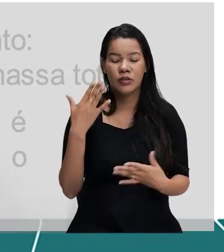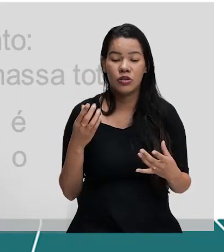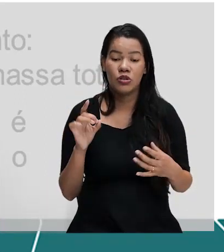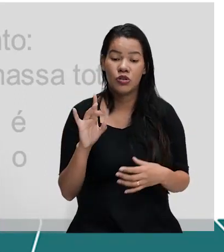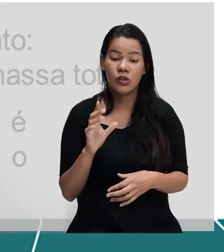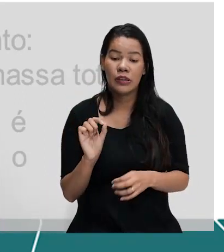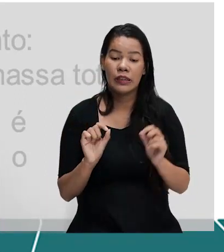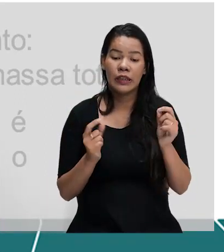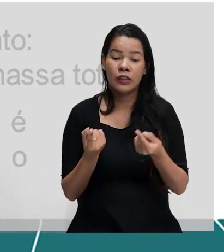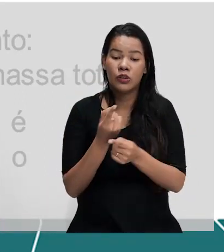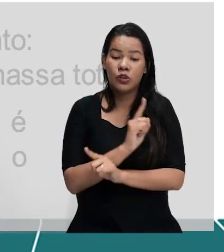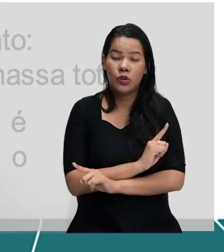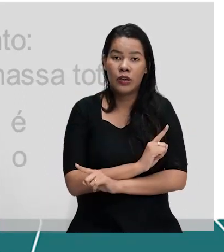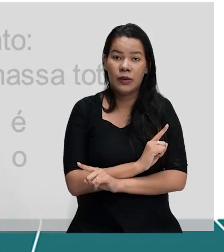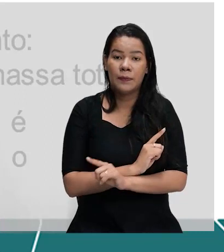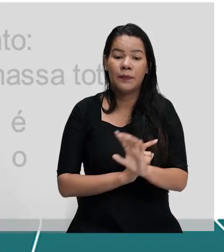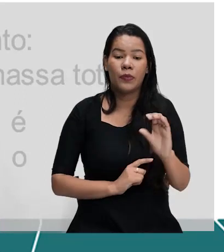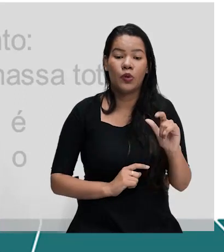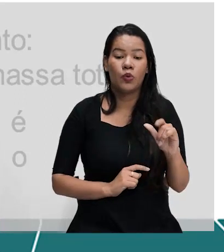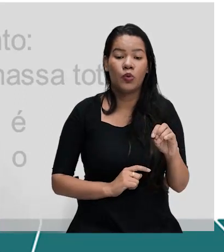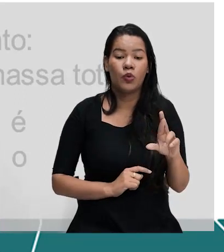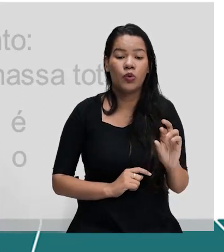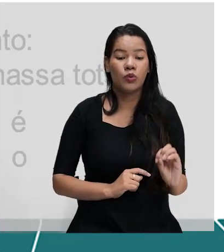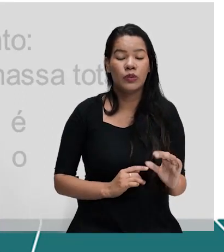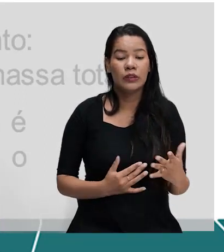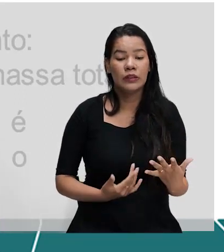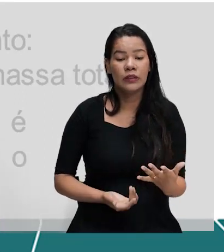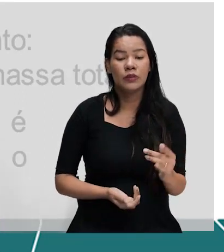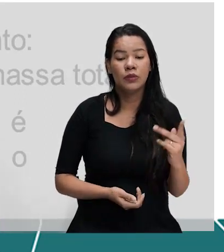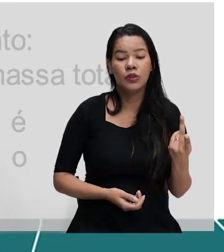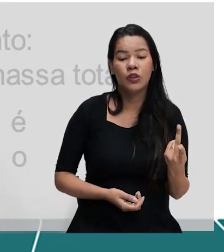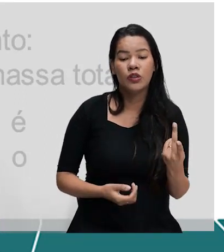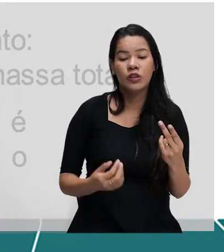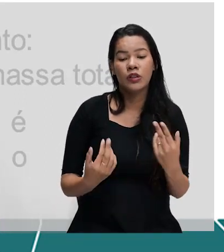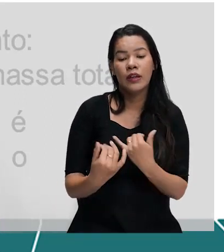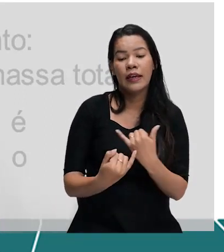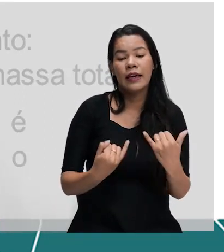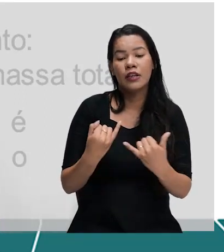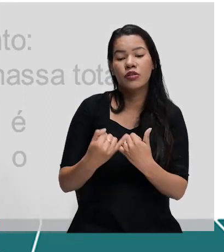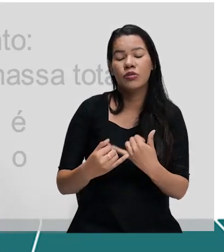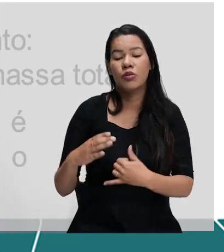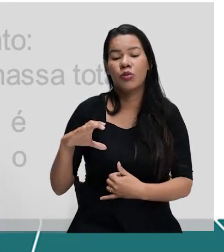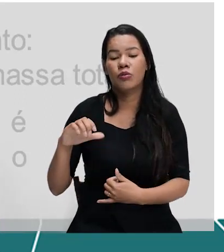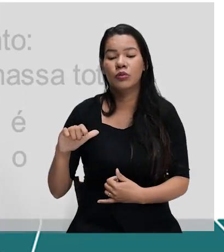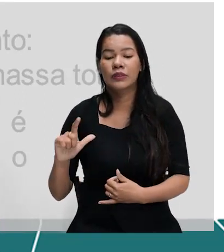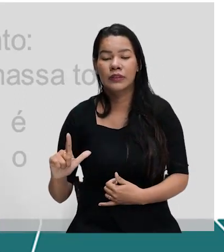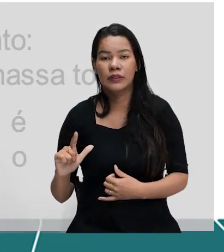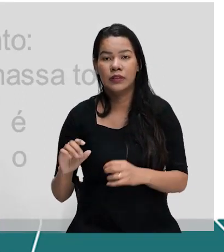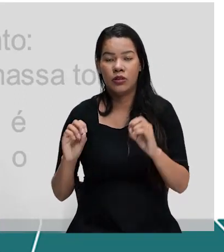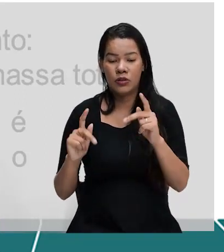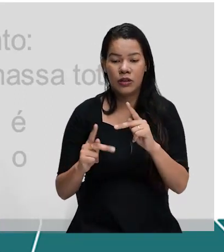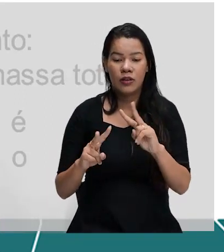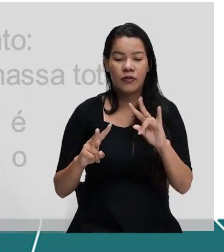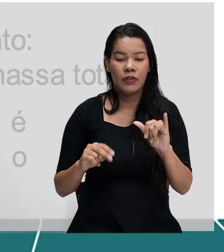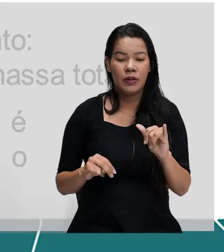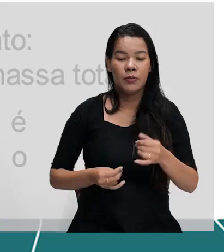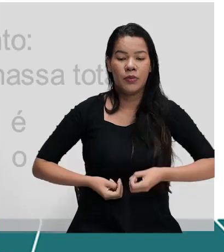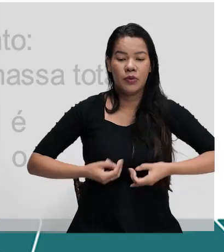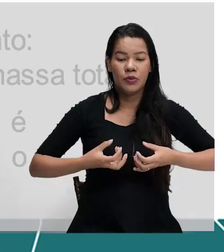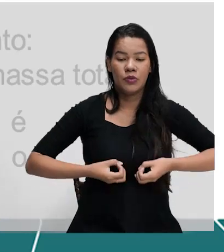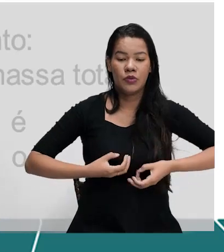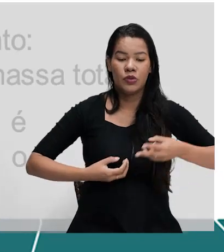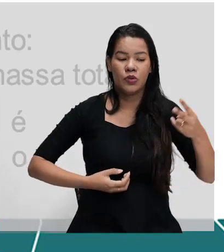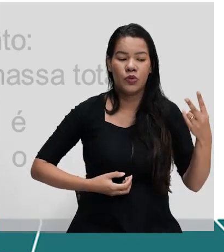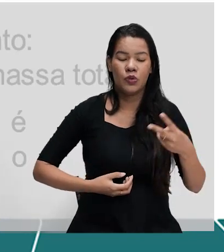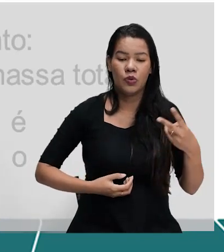cloro. Então, o hidrogênio reagindo com o cloro, interagindo com o cloro, certo? Vai produzir, olha só, 2